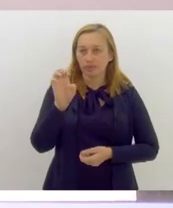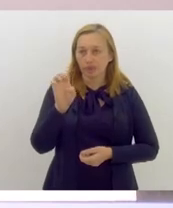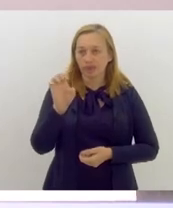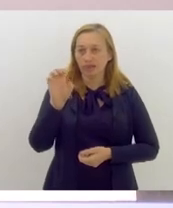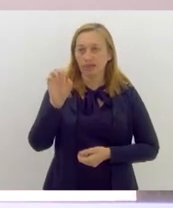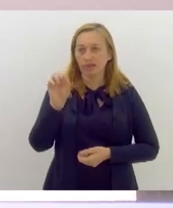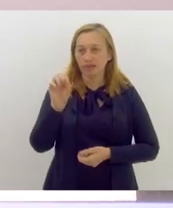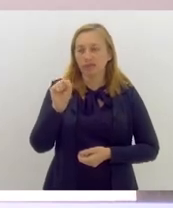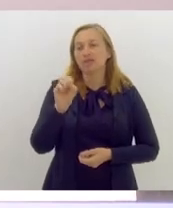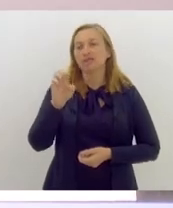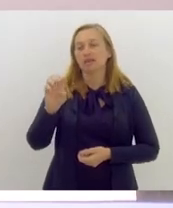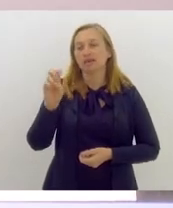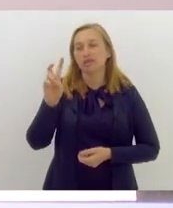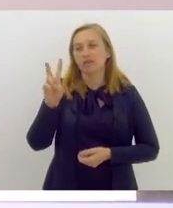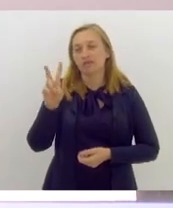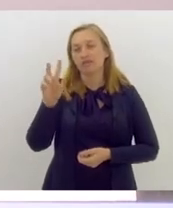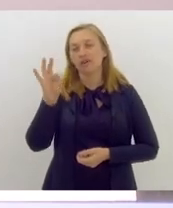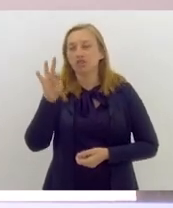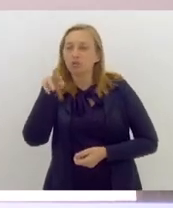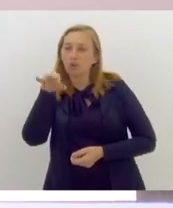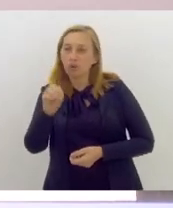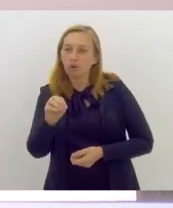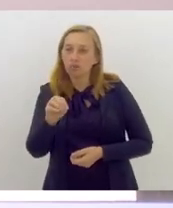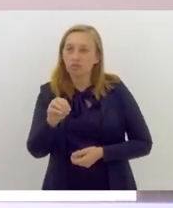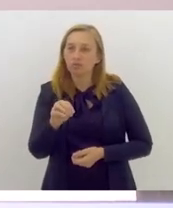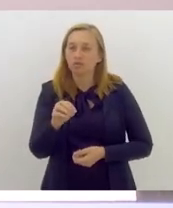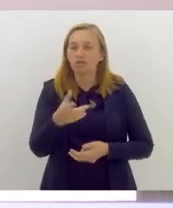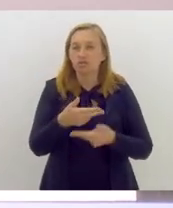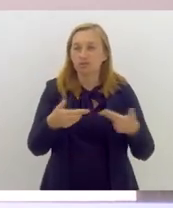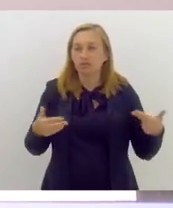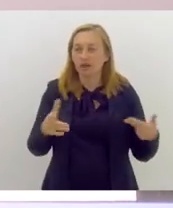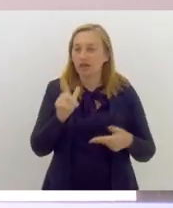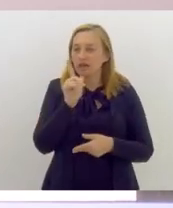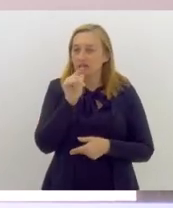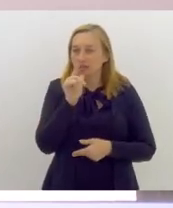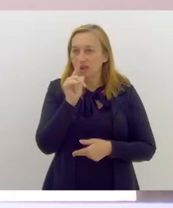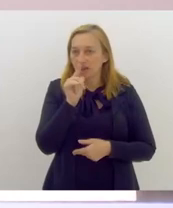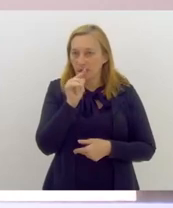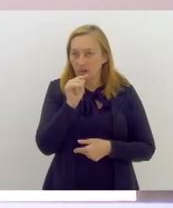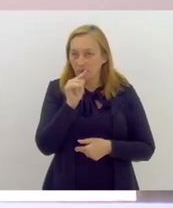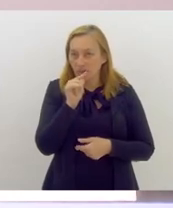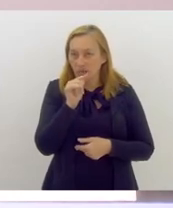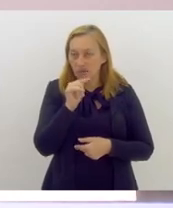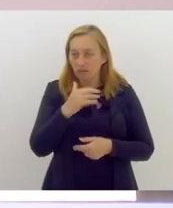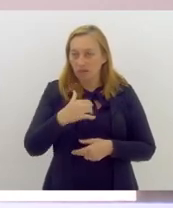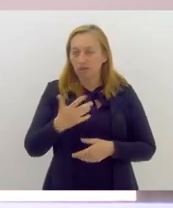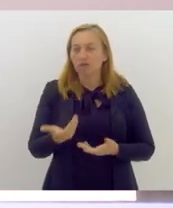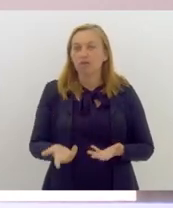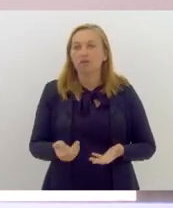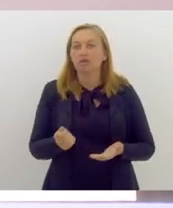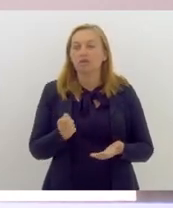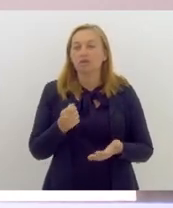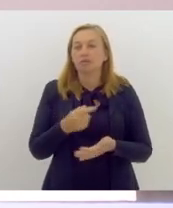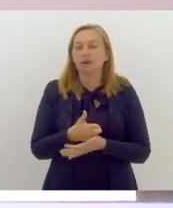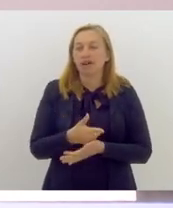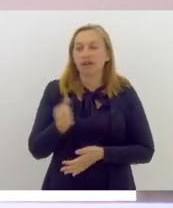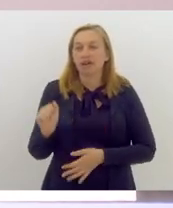você produz energia cara quem paga quem é nós é que pagamos a peso de ouro